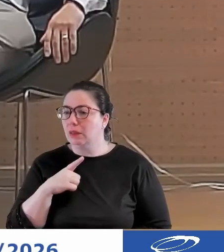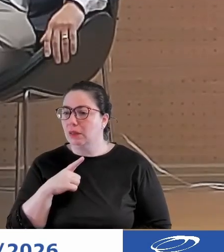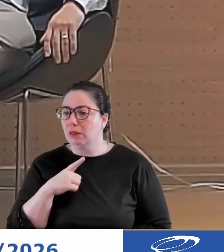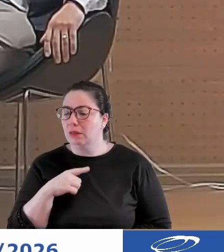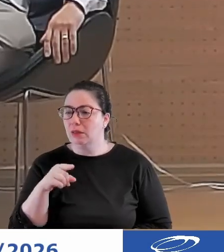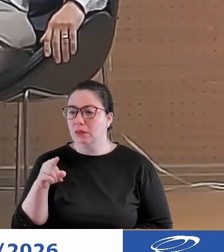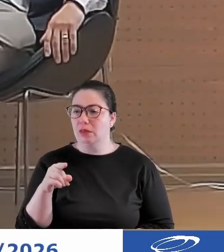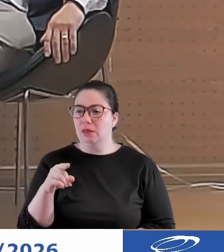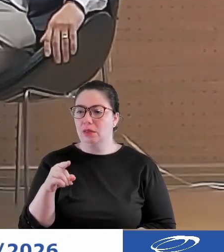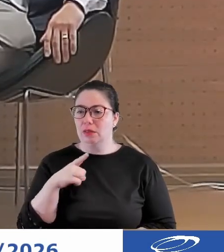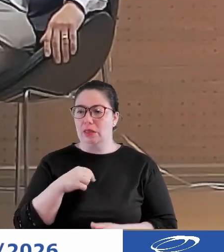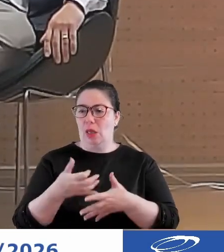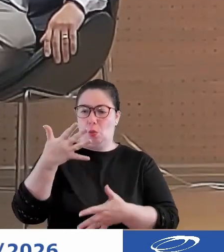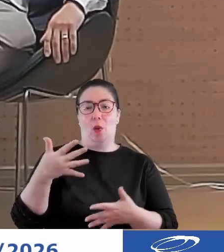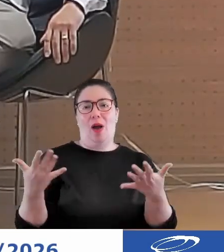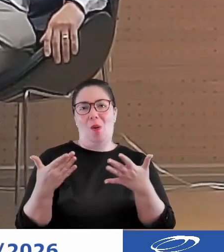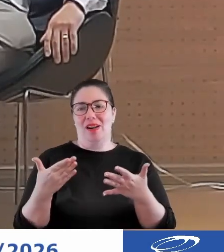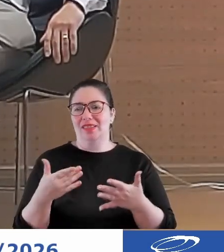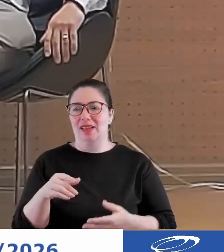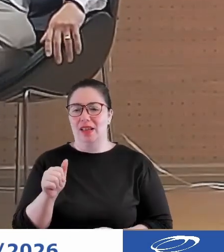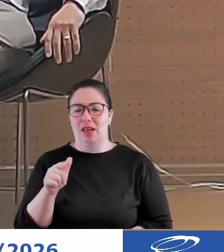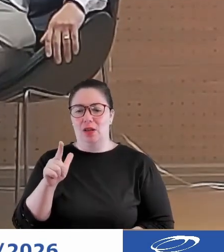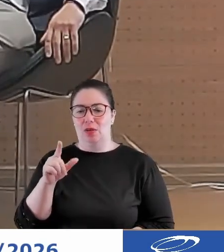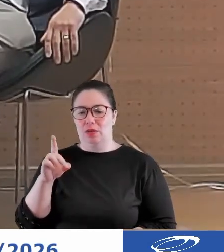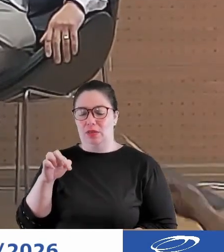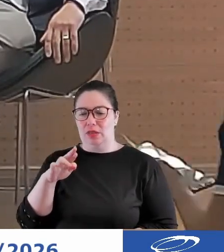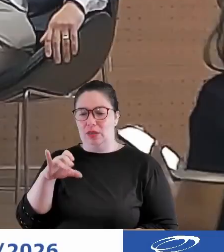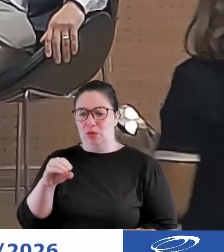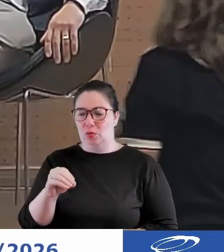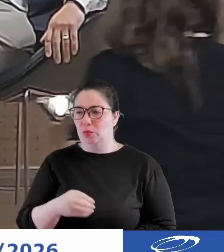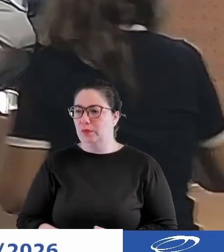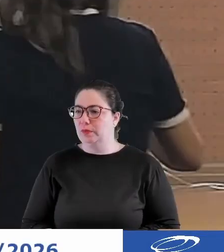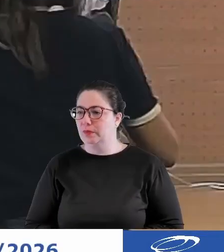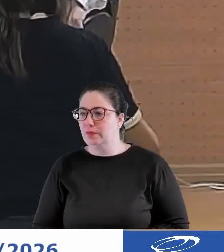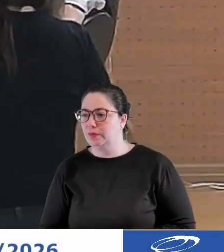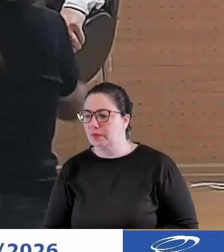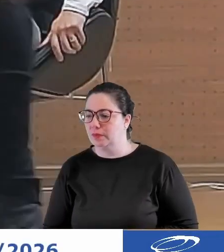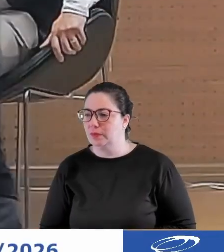Tem mais uma? Frederico, você pode fazer, Carol, por favor?